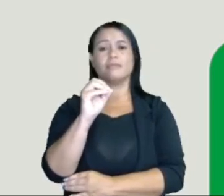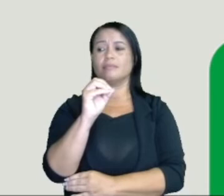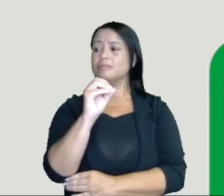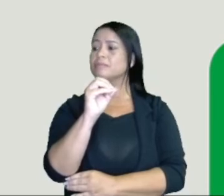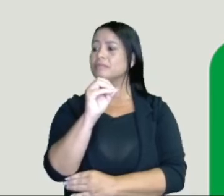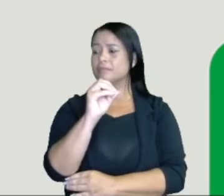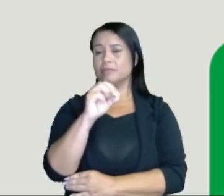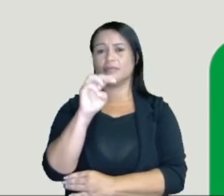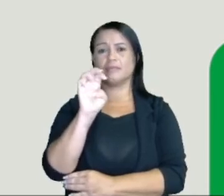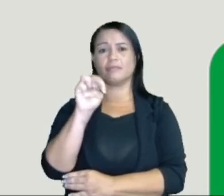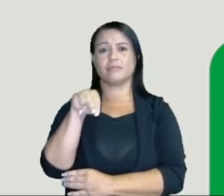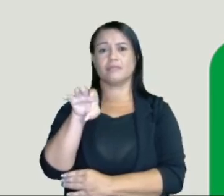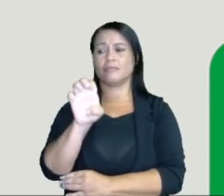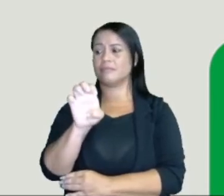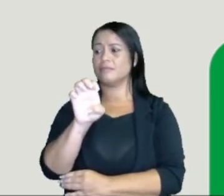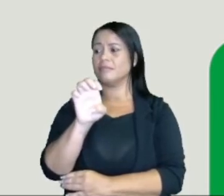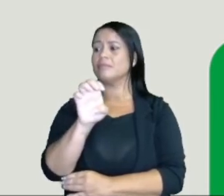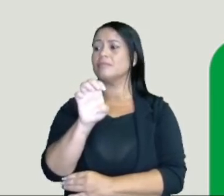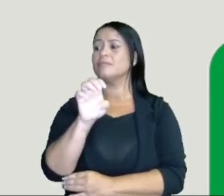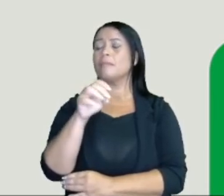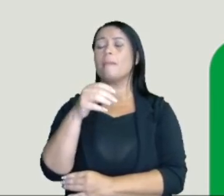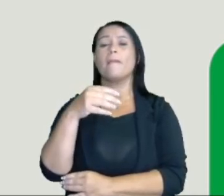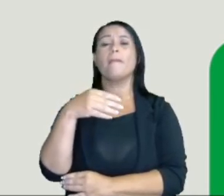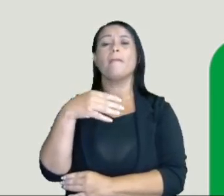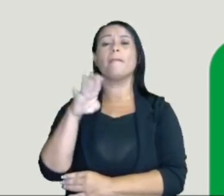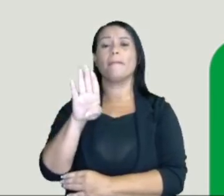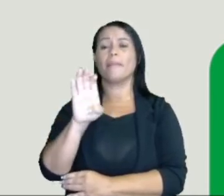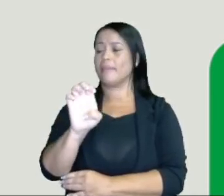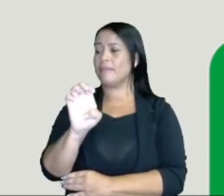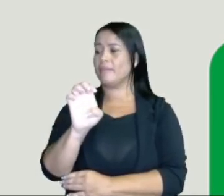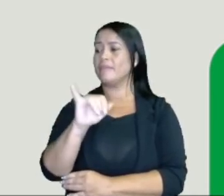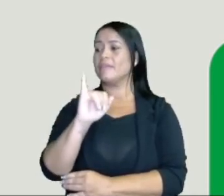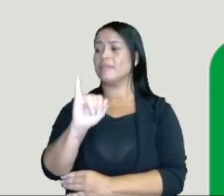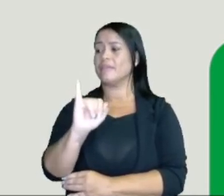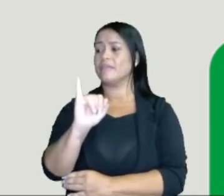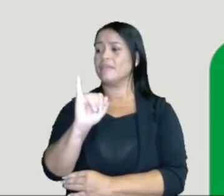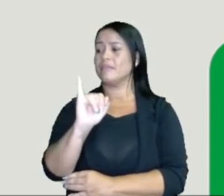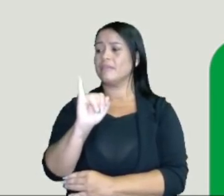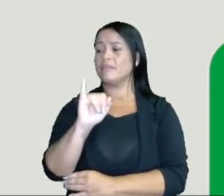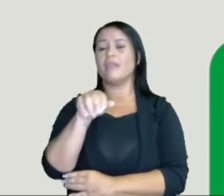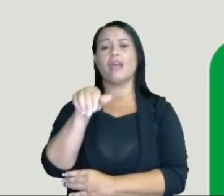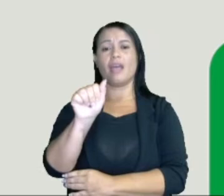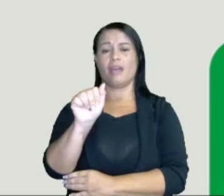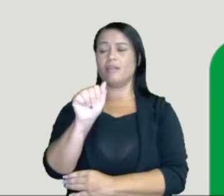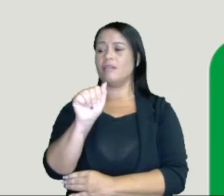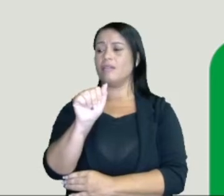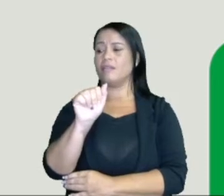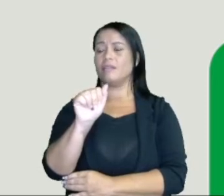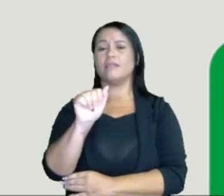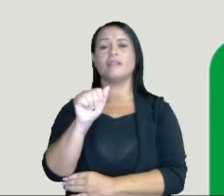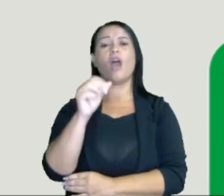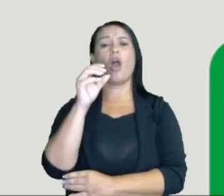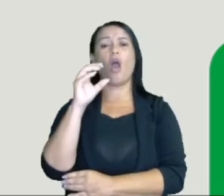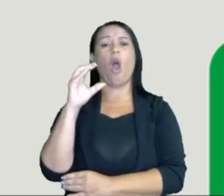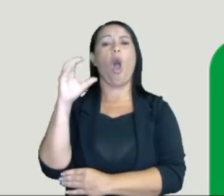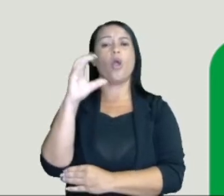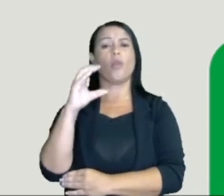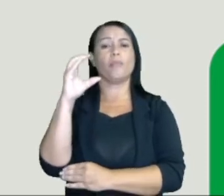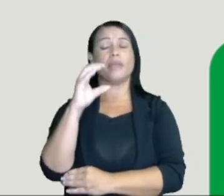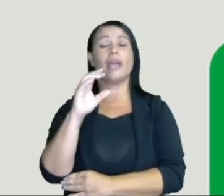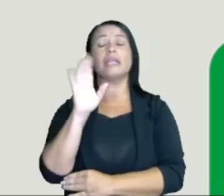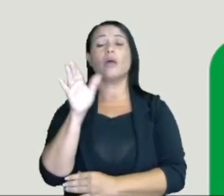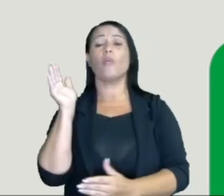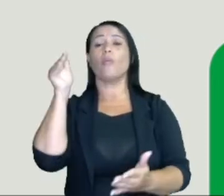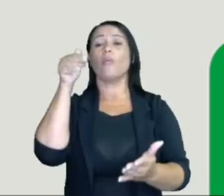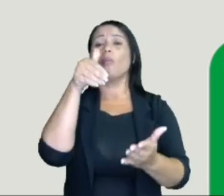O, M, B, I, A, Colômbia.